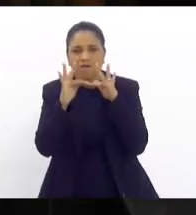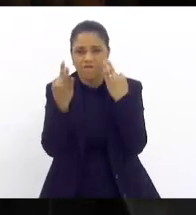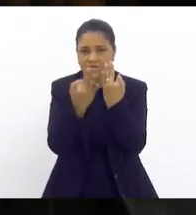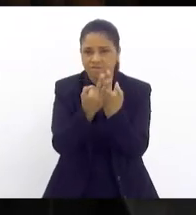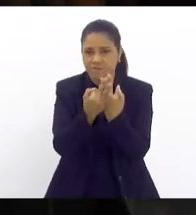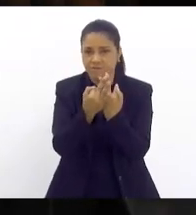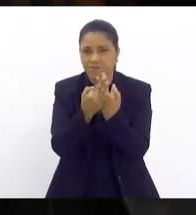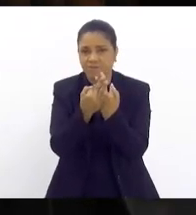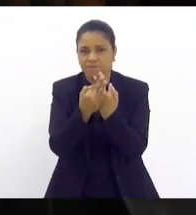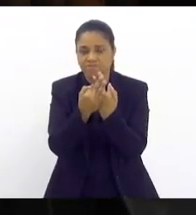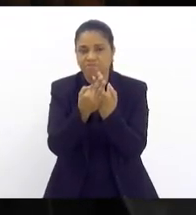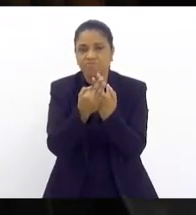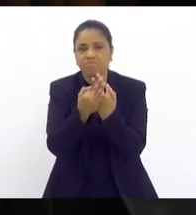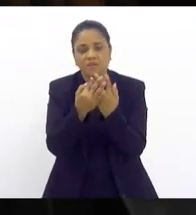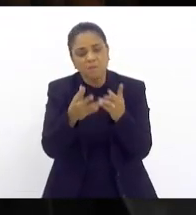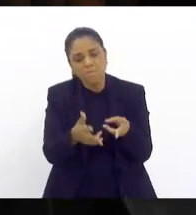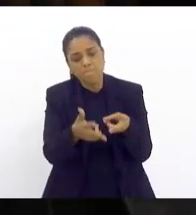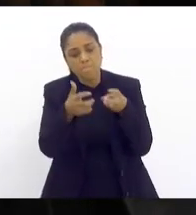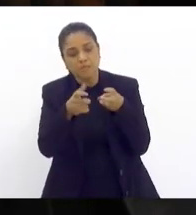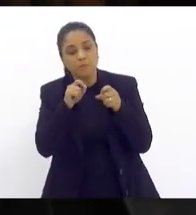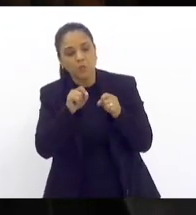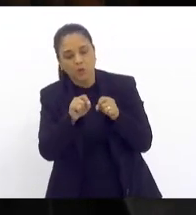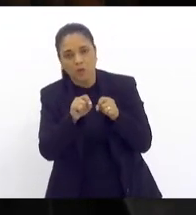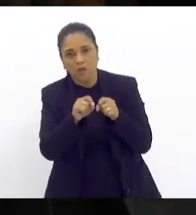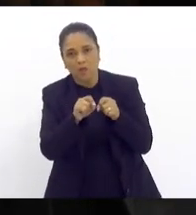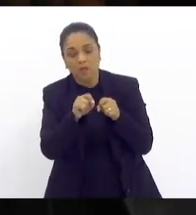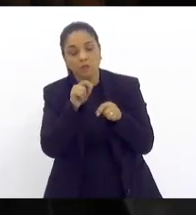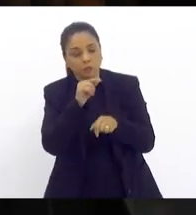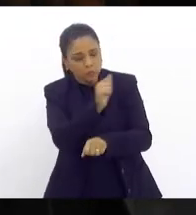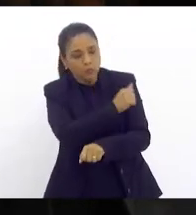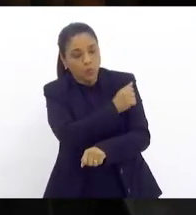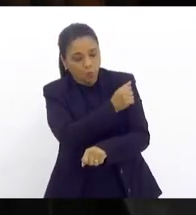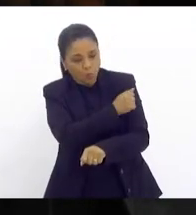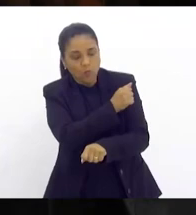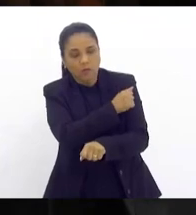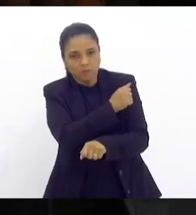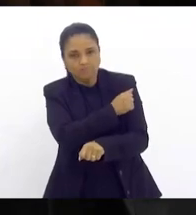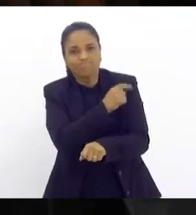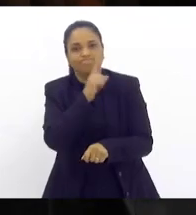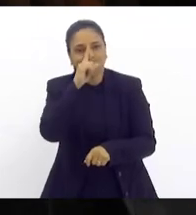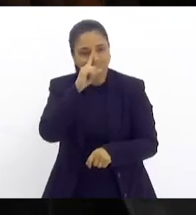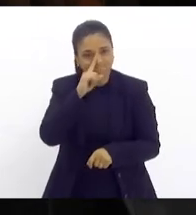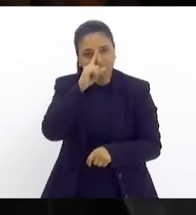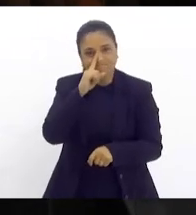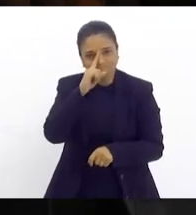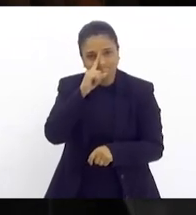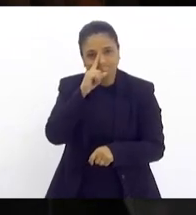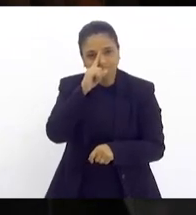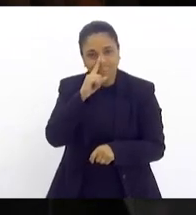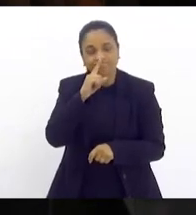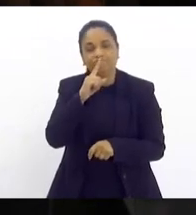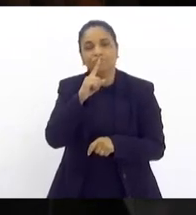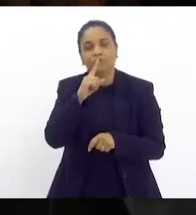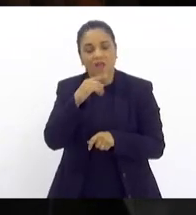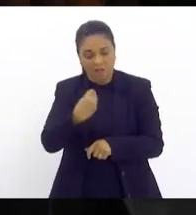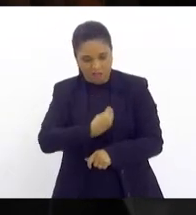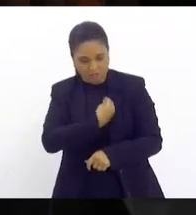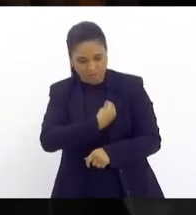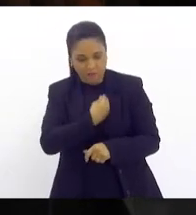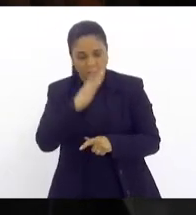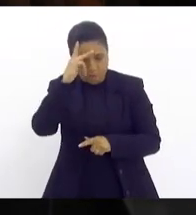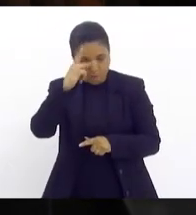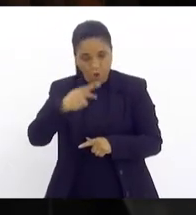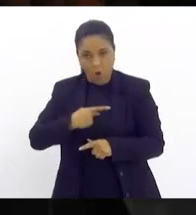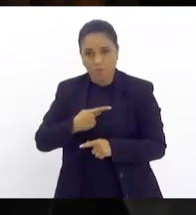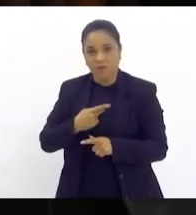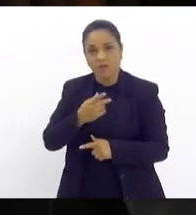se se trata de uma situação onde esse estudante está colocando em risco a vida dele e a vida dos